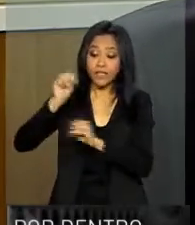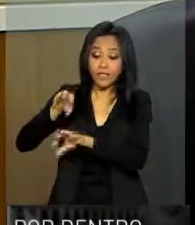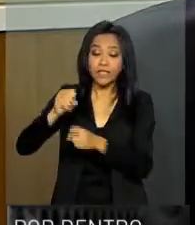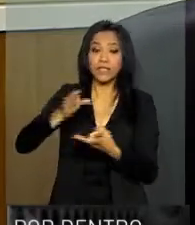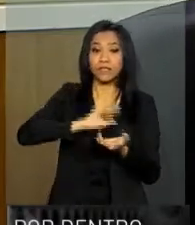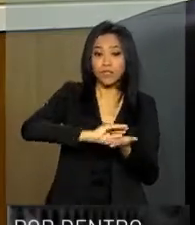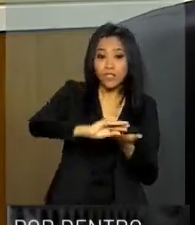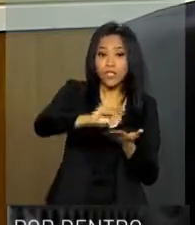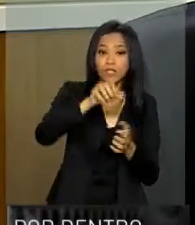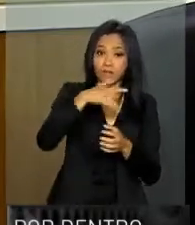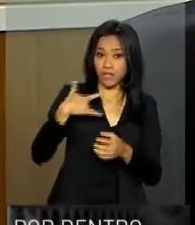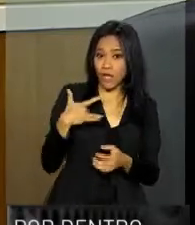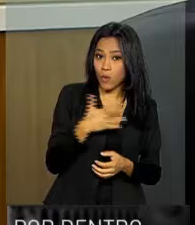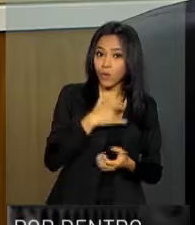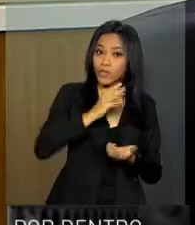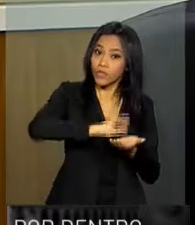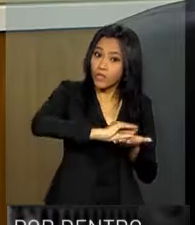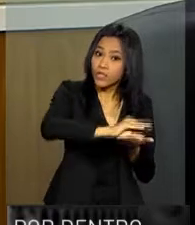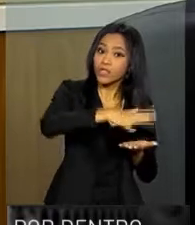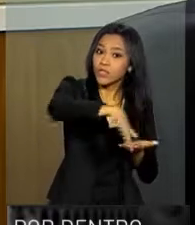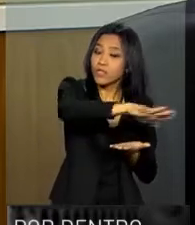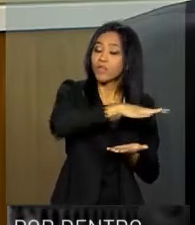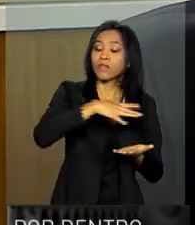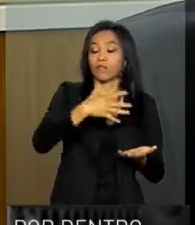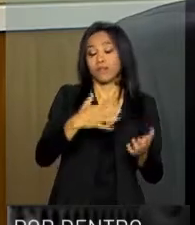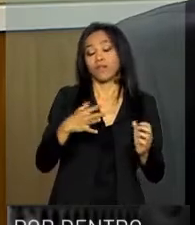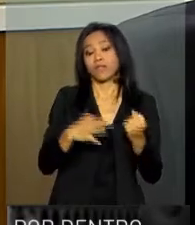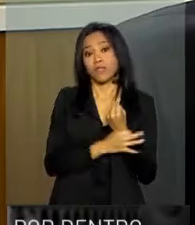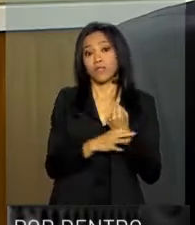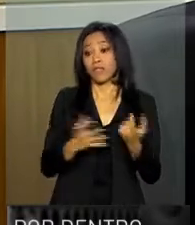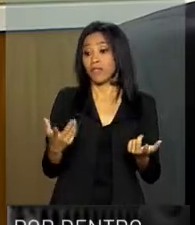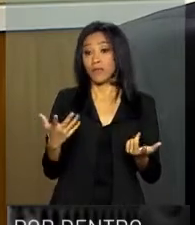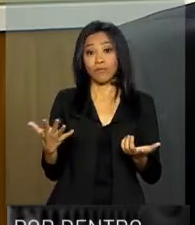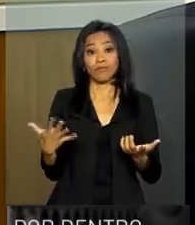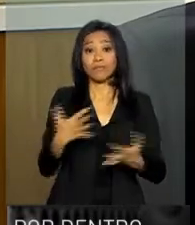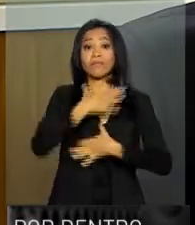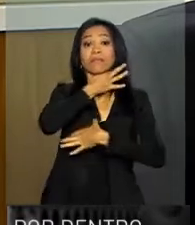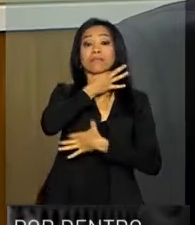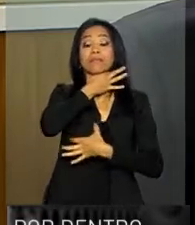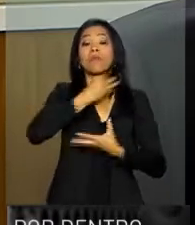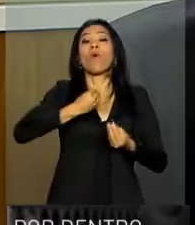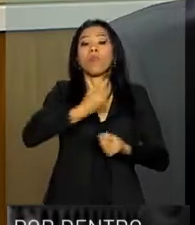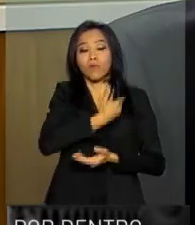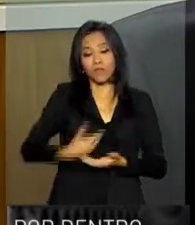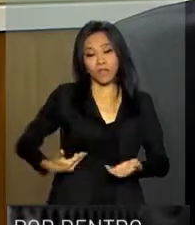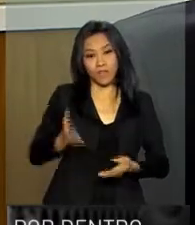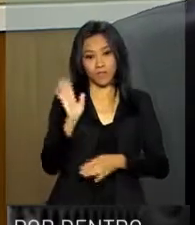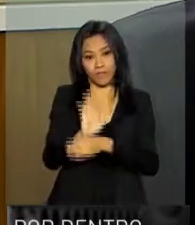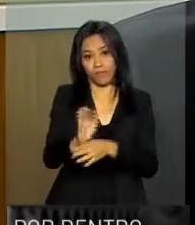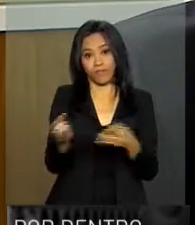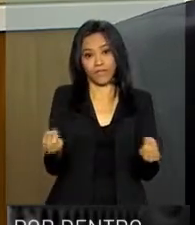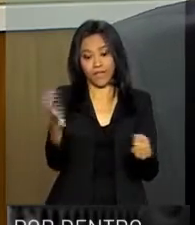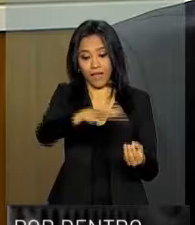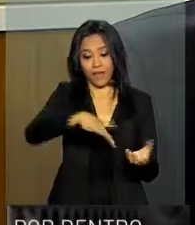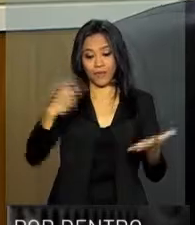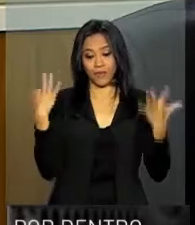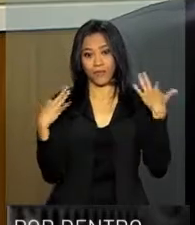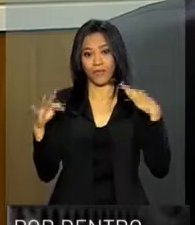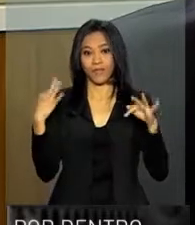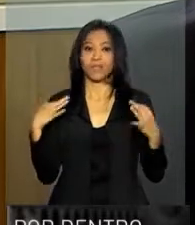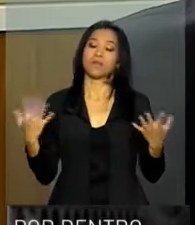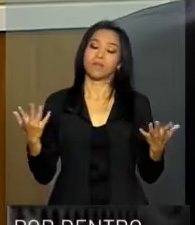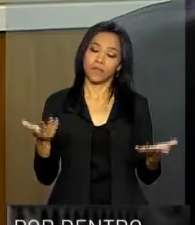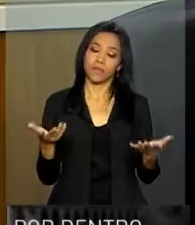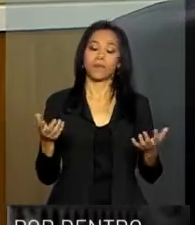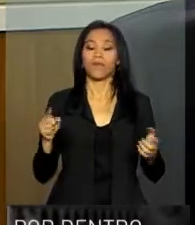então nós temos que liberar esses espaços o problema aqui aí você é muito objetivo com você em ideologias é fundamentalmente